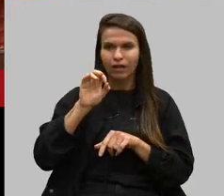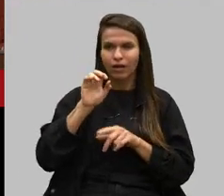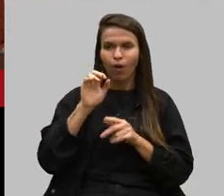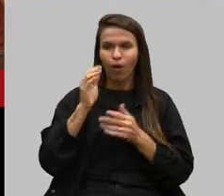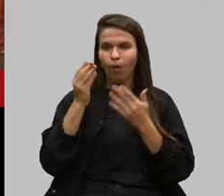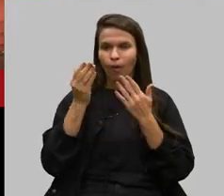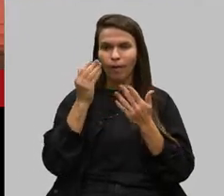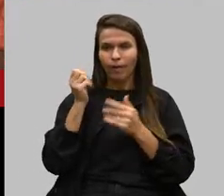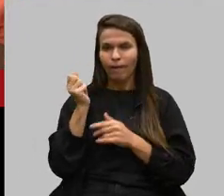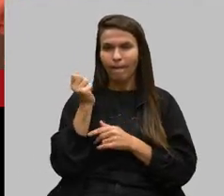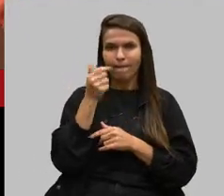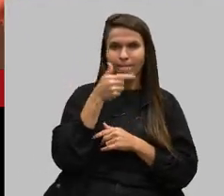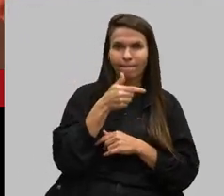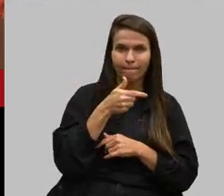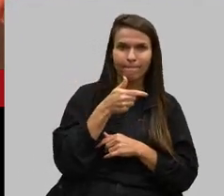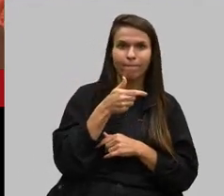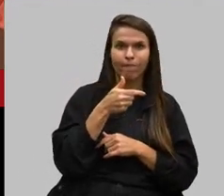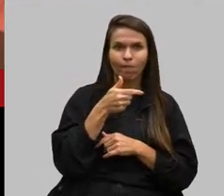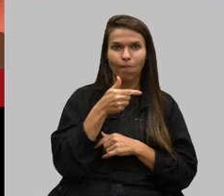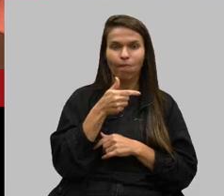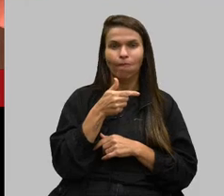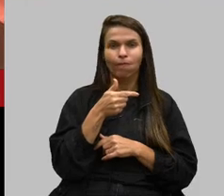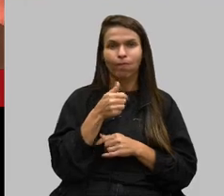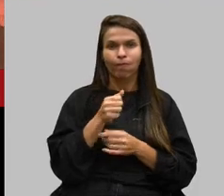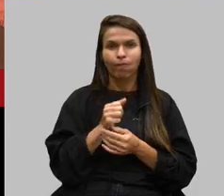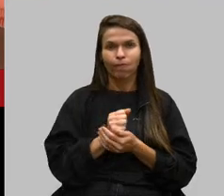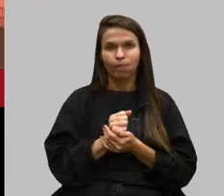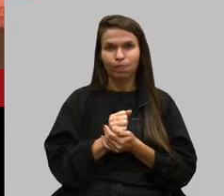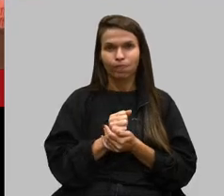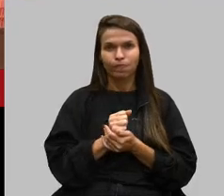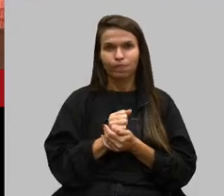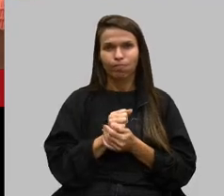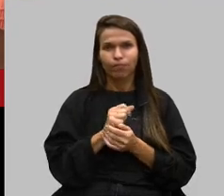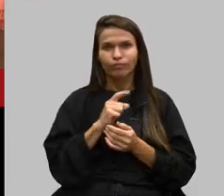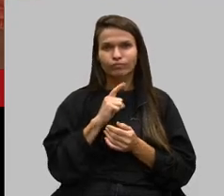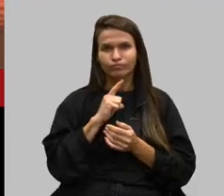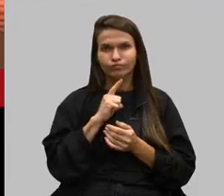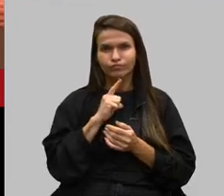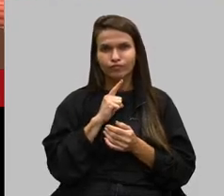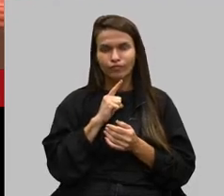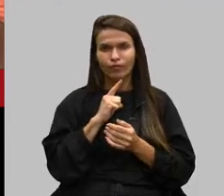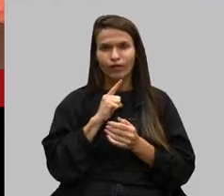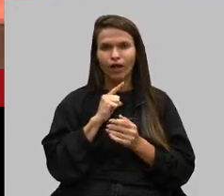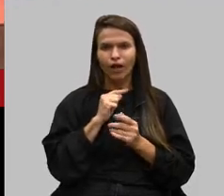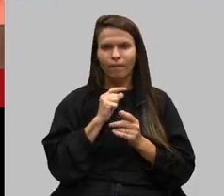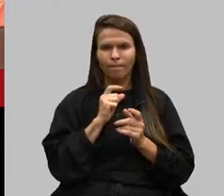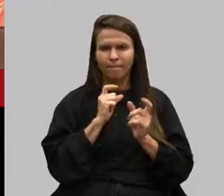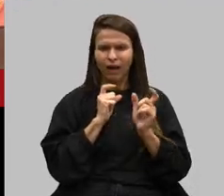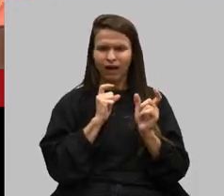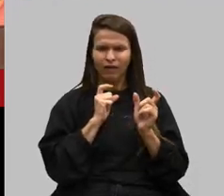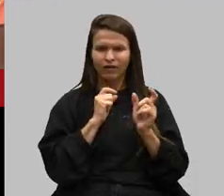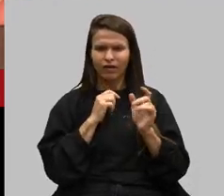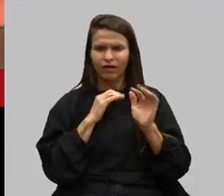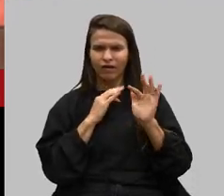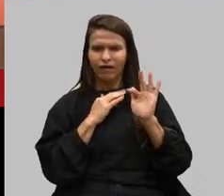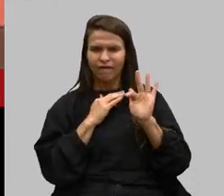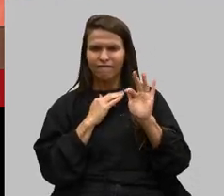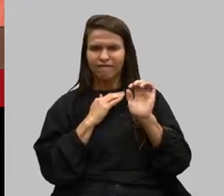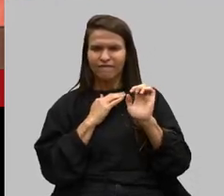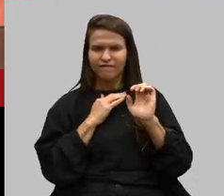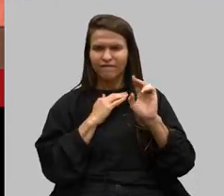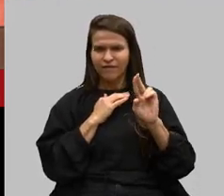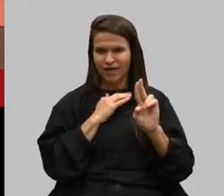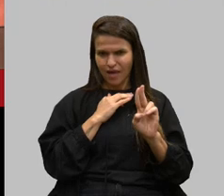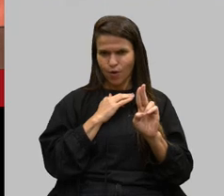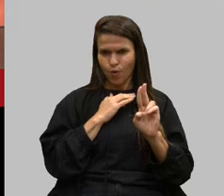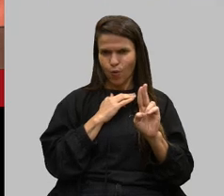Como eu posso falar um tanque né um uma embalagem grande com fé ou seja